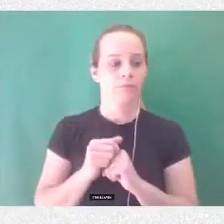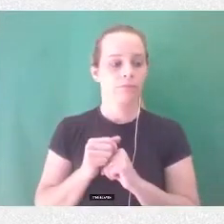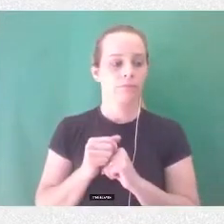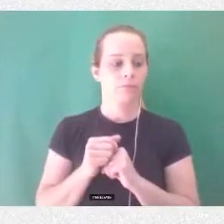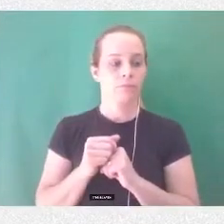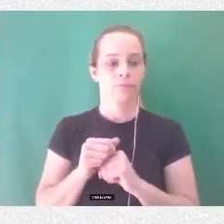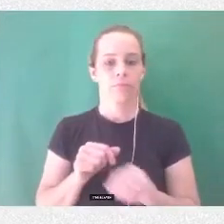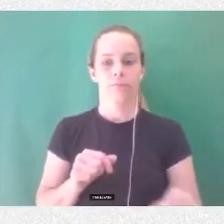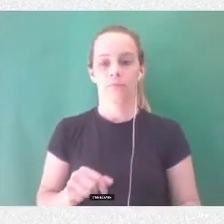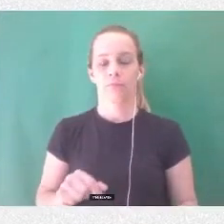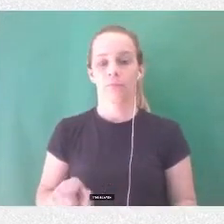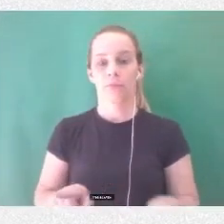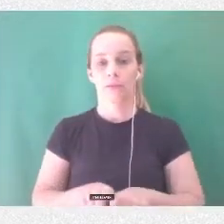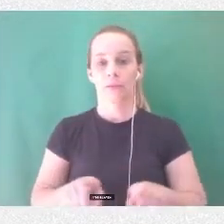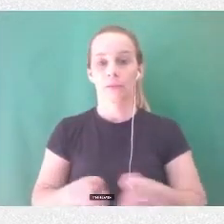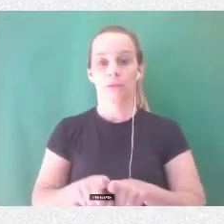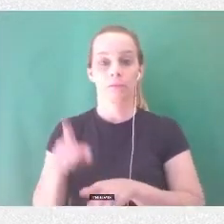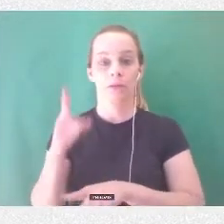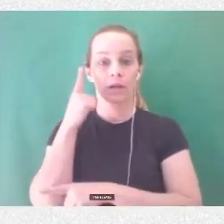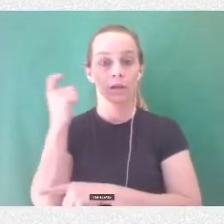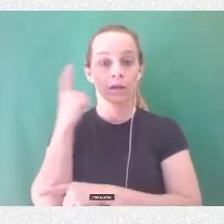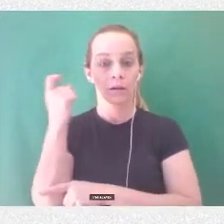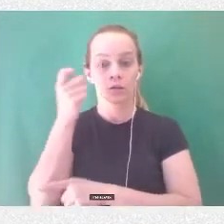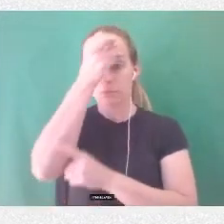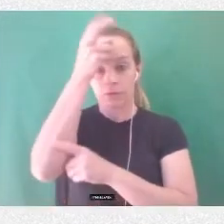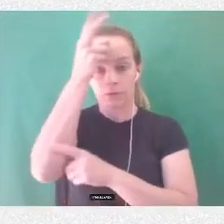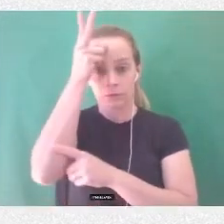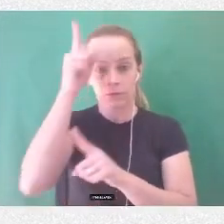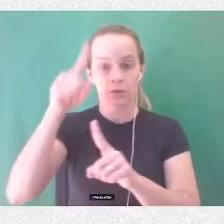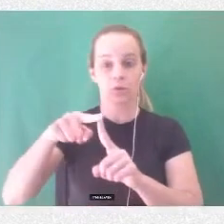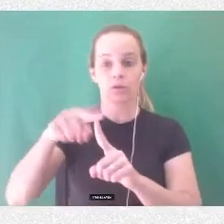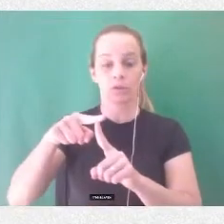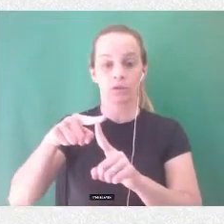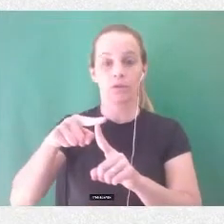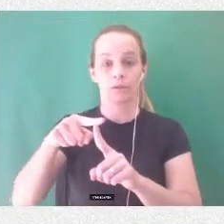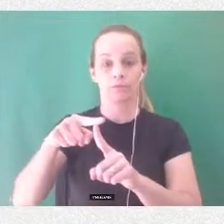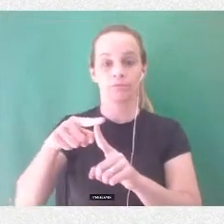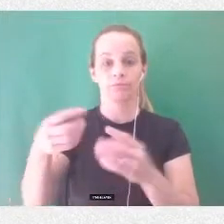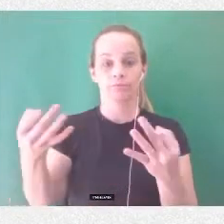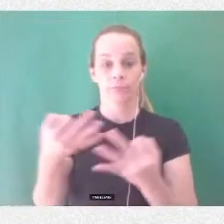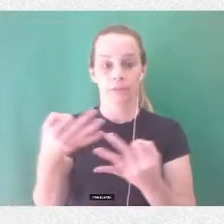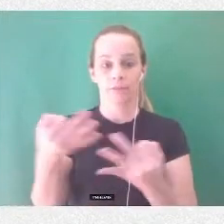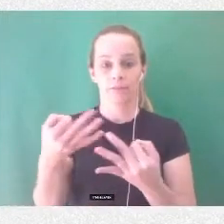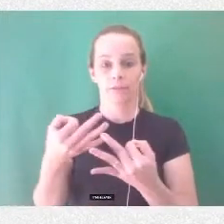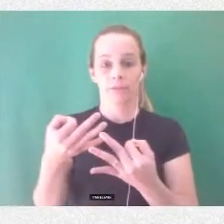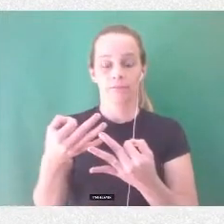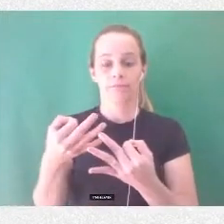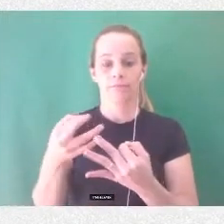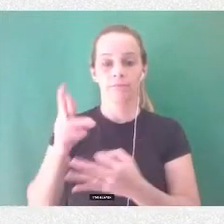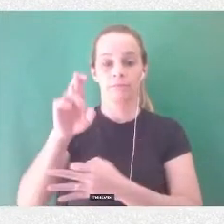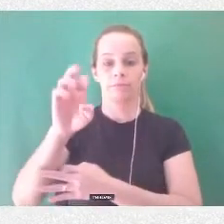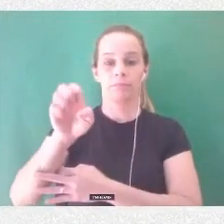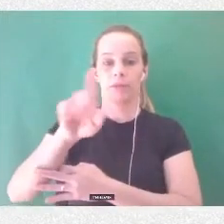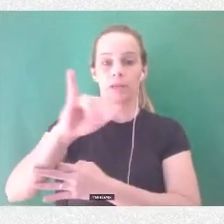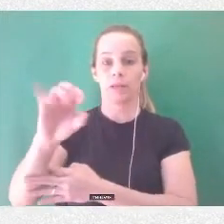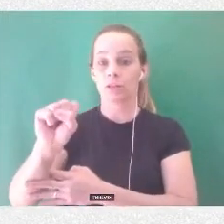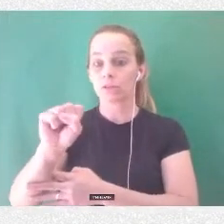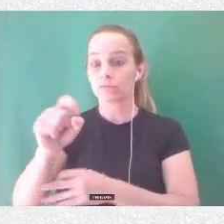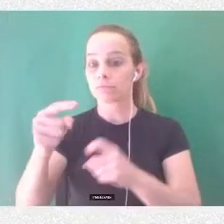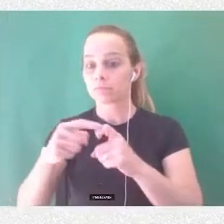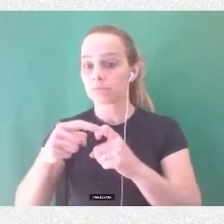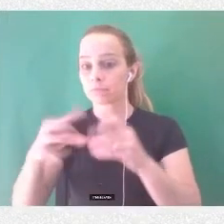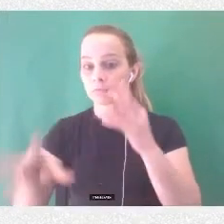Eu creio que seja o áudio da Prefeitura de Toledo. Perfeito, já está fechado. Doutor Regis, gostaria de complementar, finalizar?